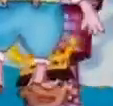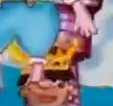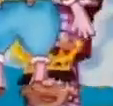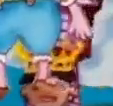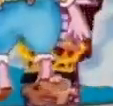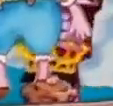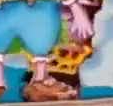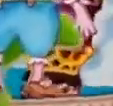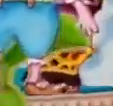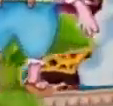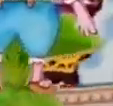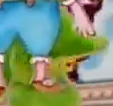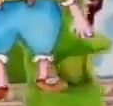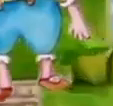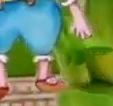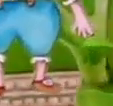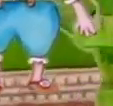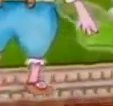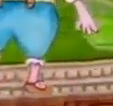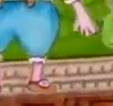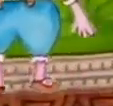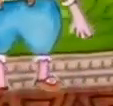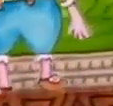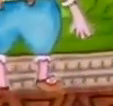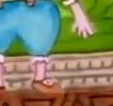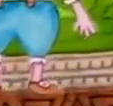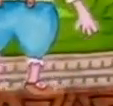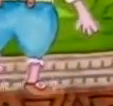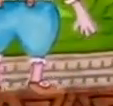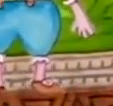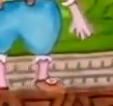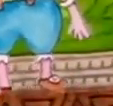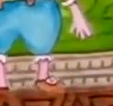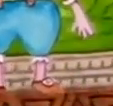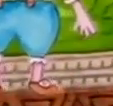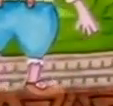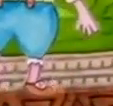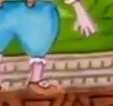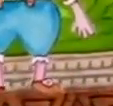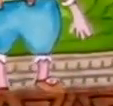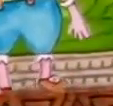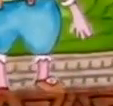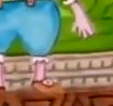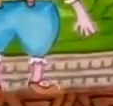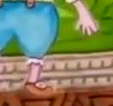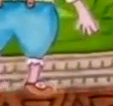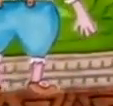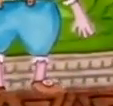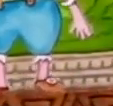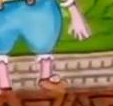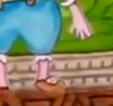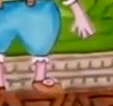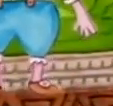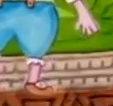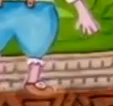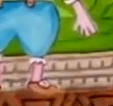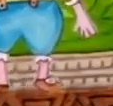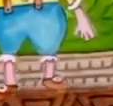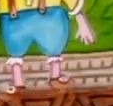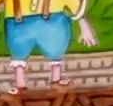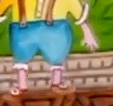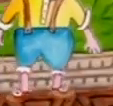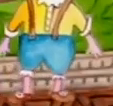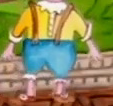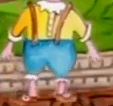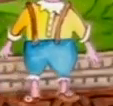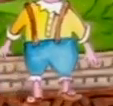Álvares Cabral, é o rei Dom Manuel, o índio do Brasil. E ainda